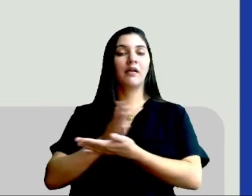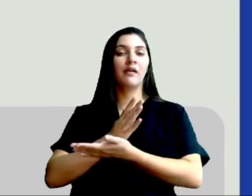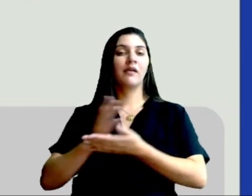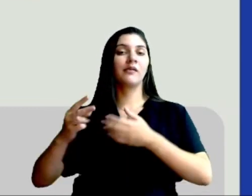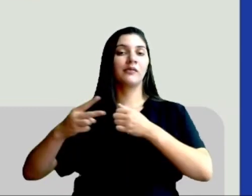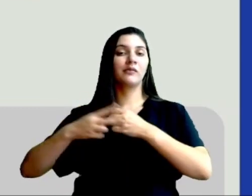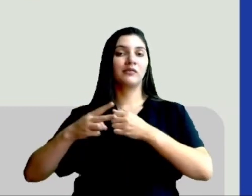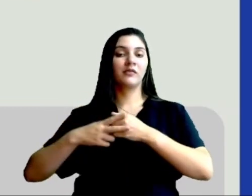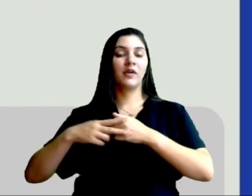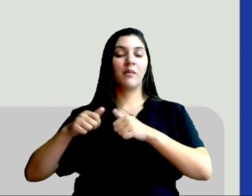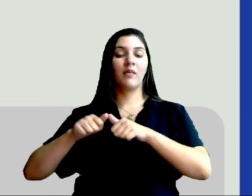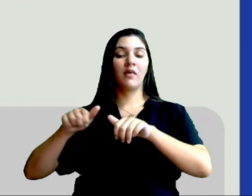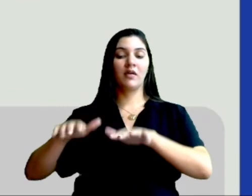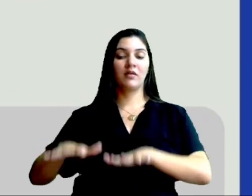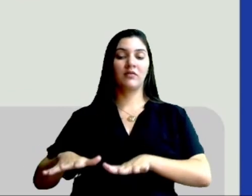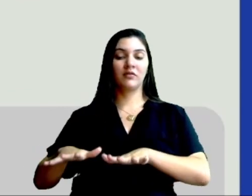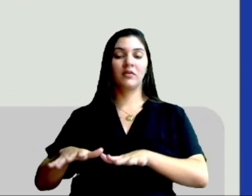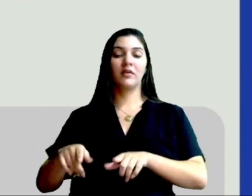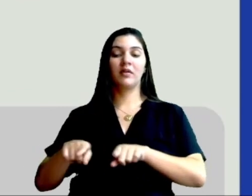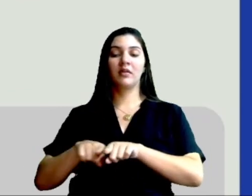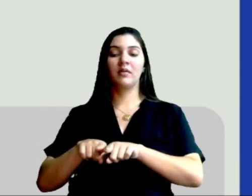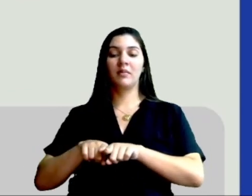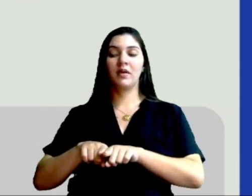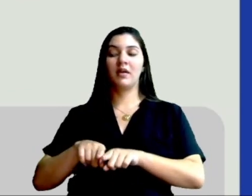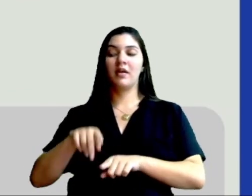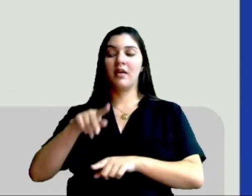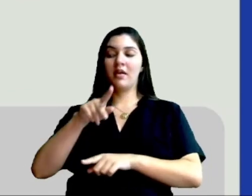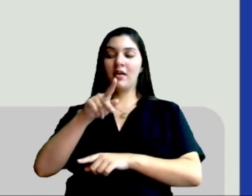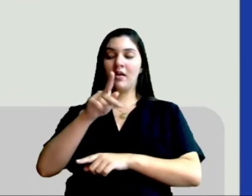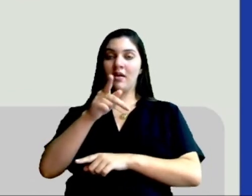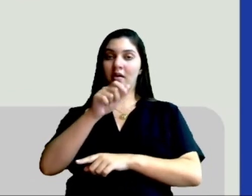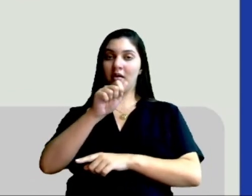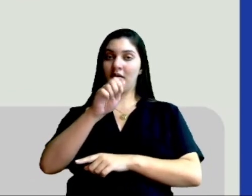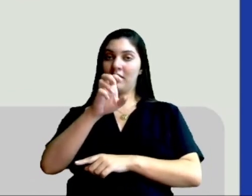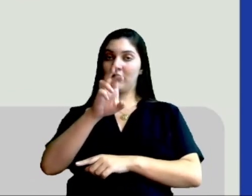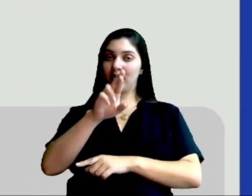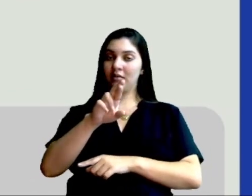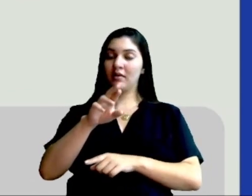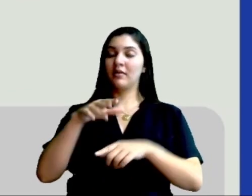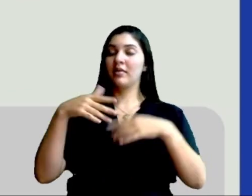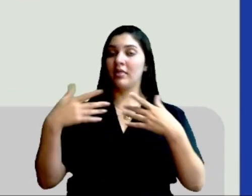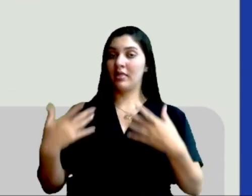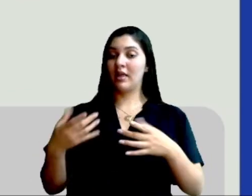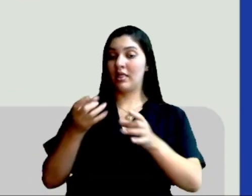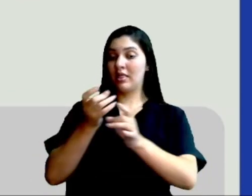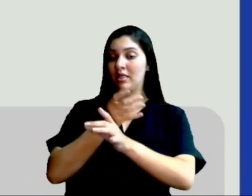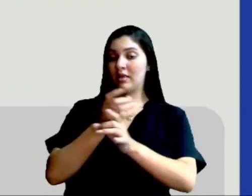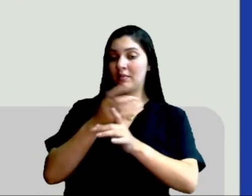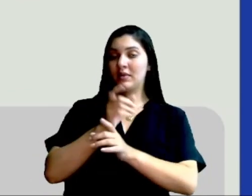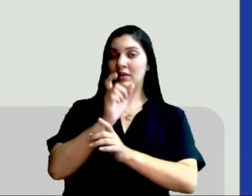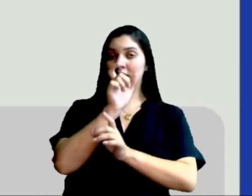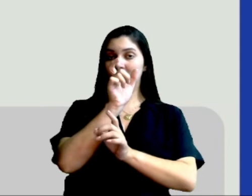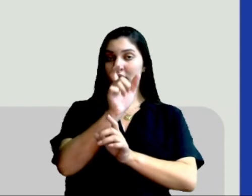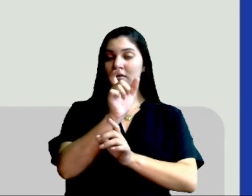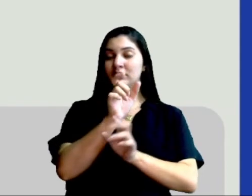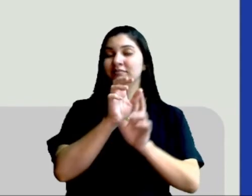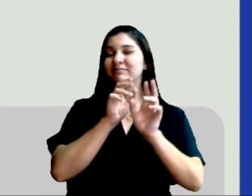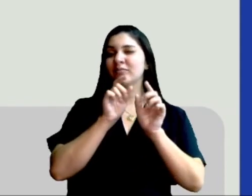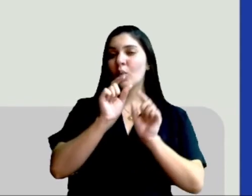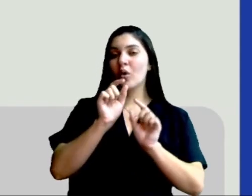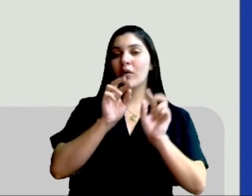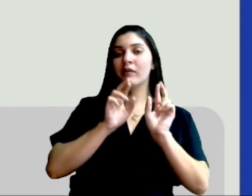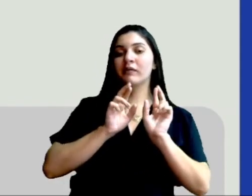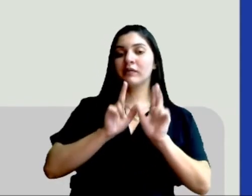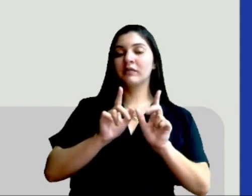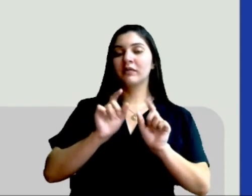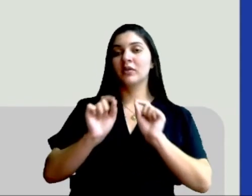verbos estar e a ser, por exemplo, além da terminação ser um pouquinho